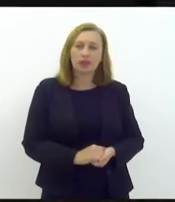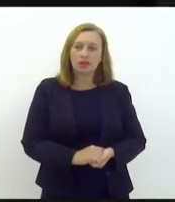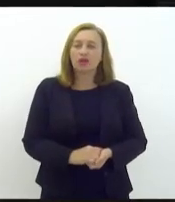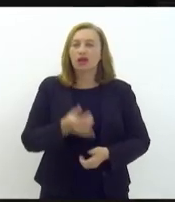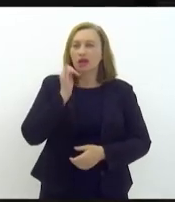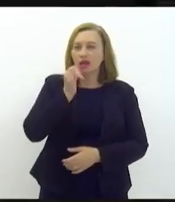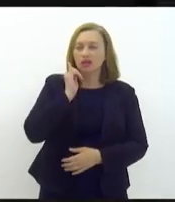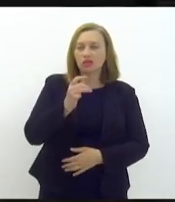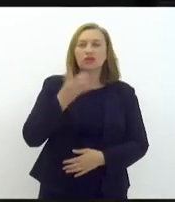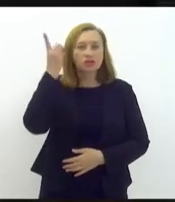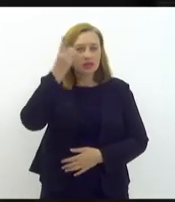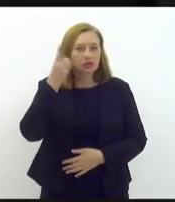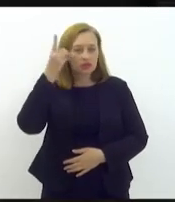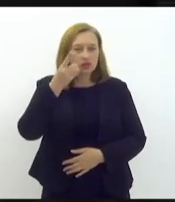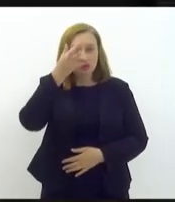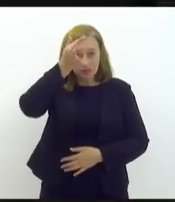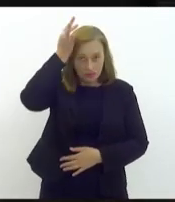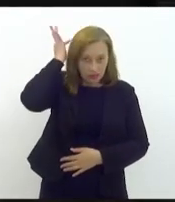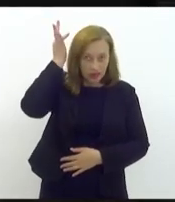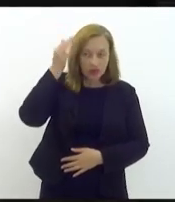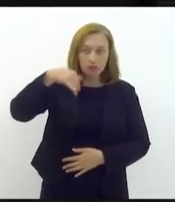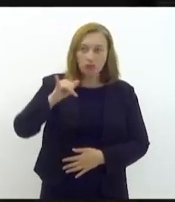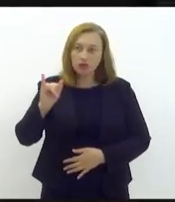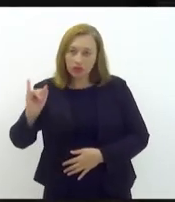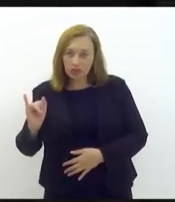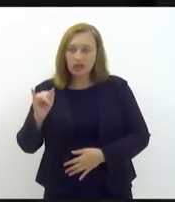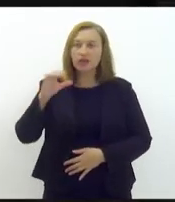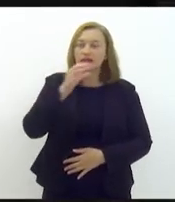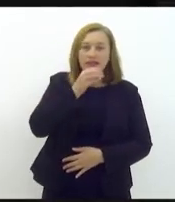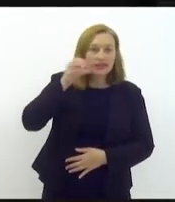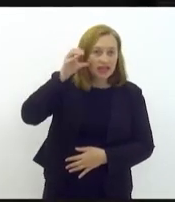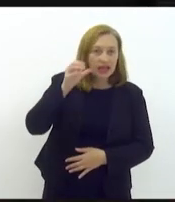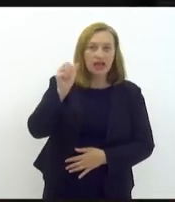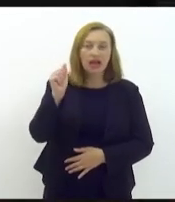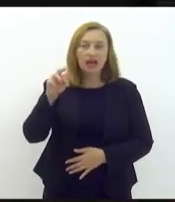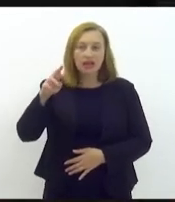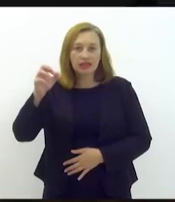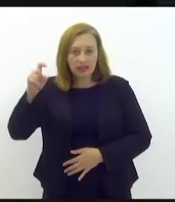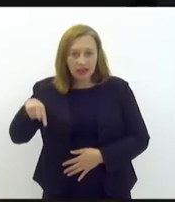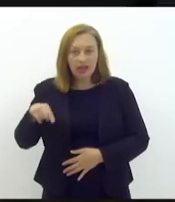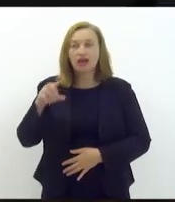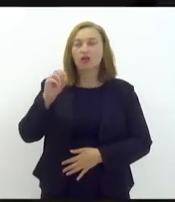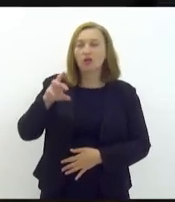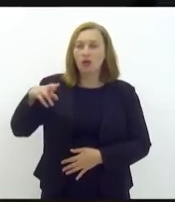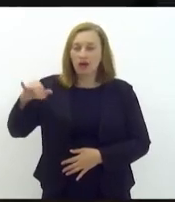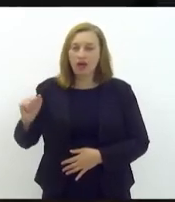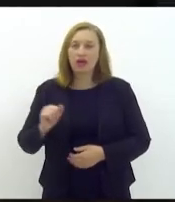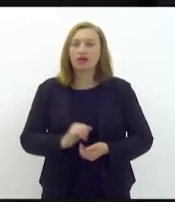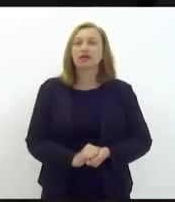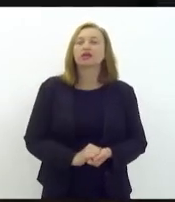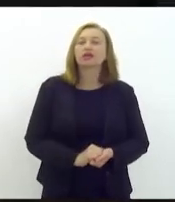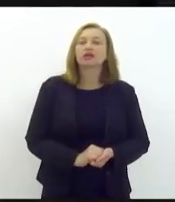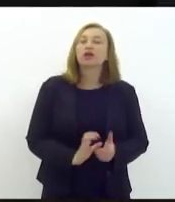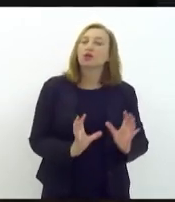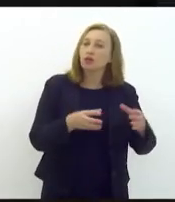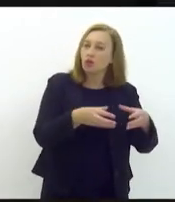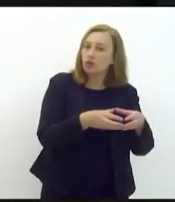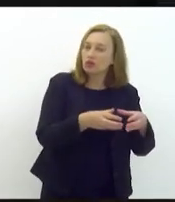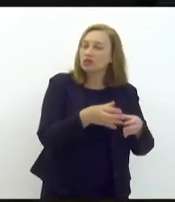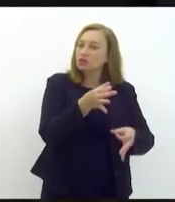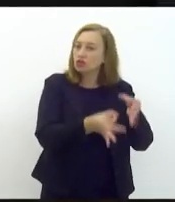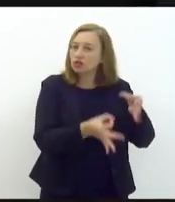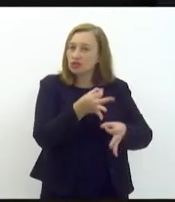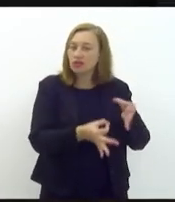relatores deputados Fred Pacheco munir Neto Célia Jordão e André Correia pendendo de pareceres das comissões